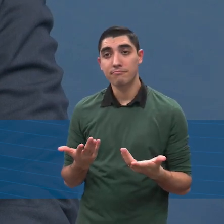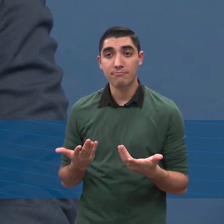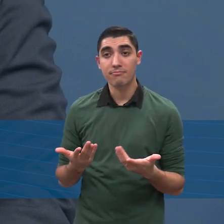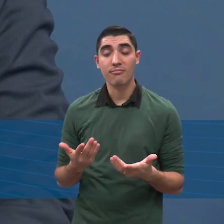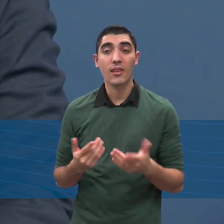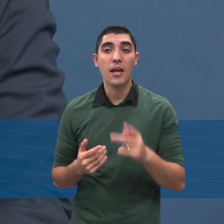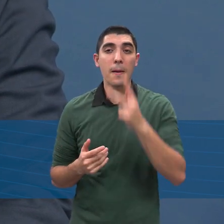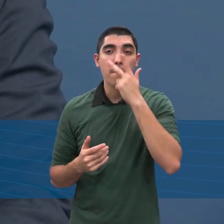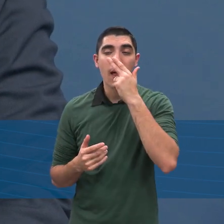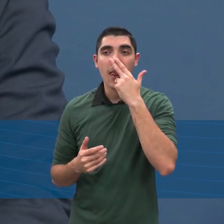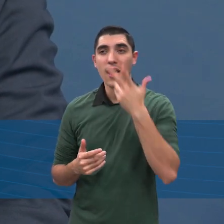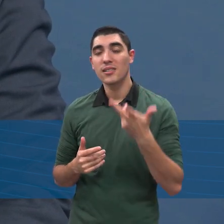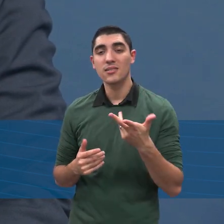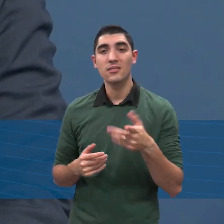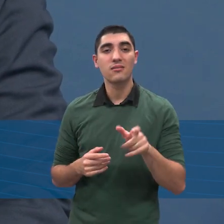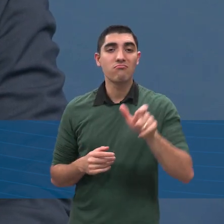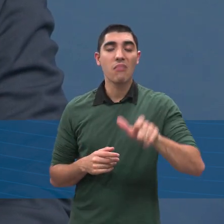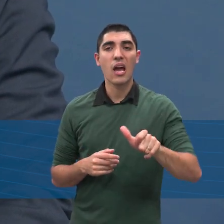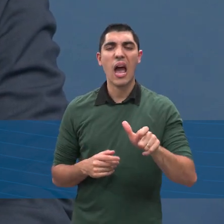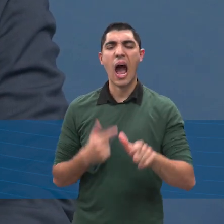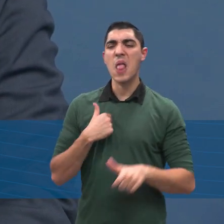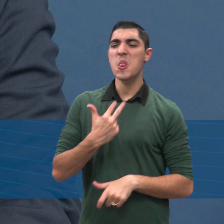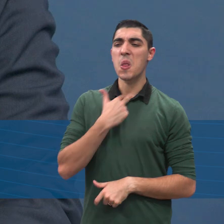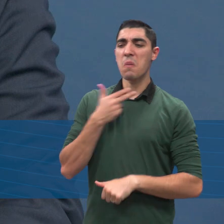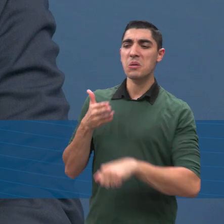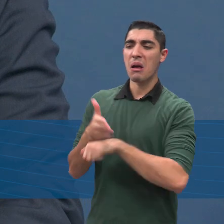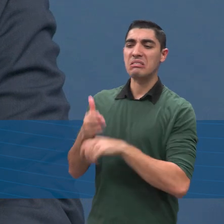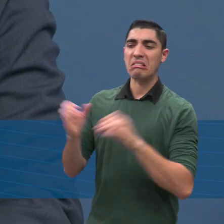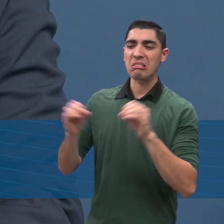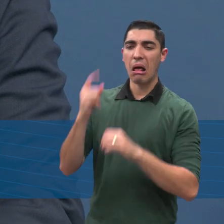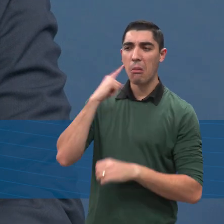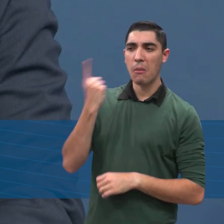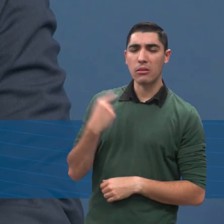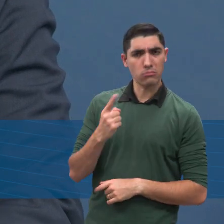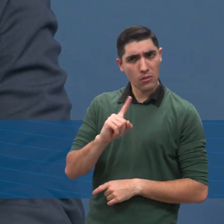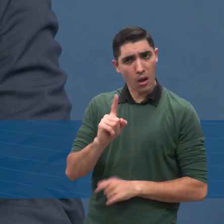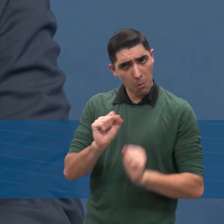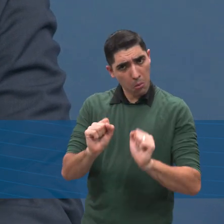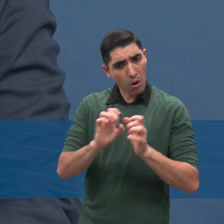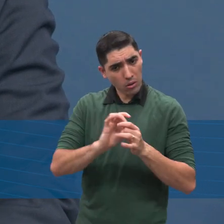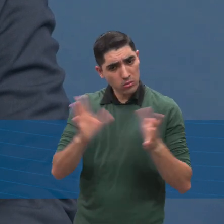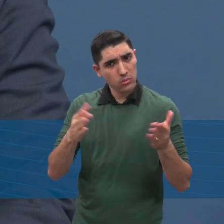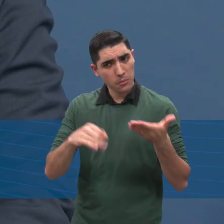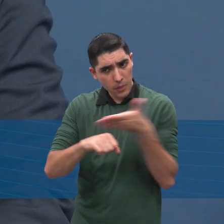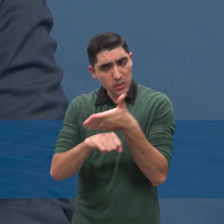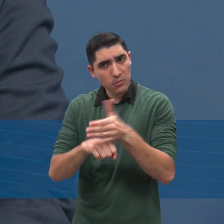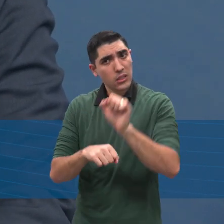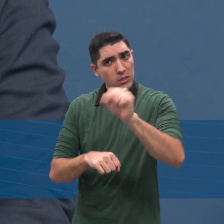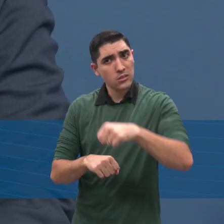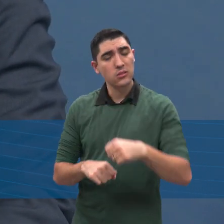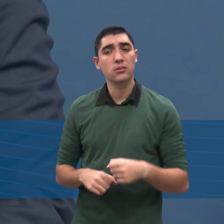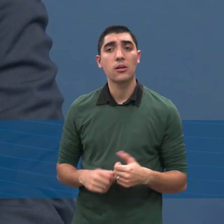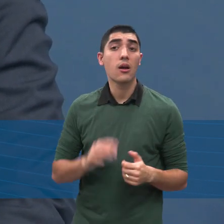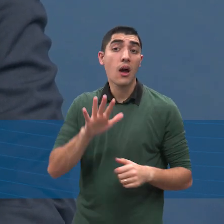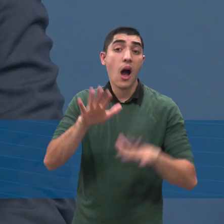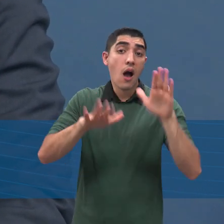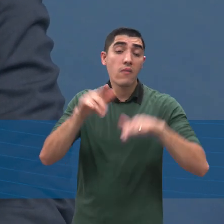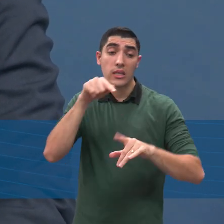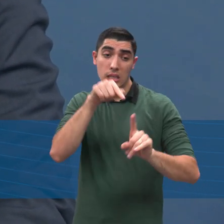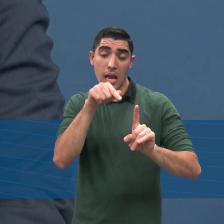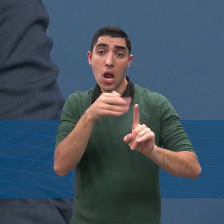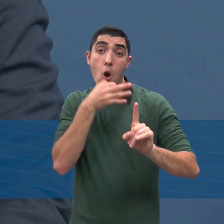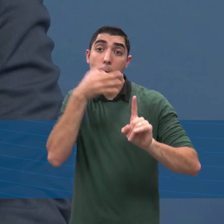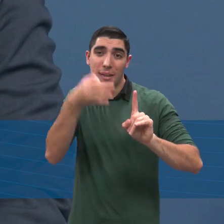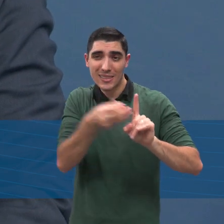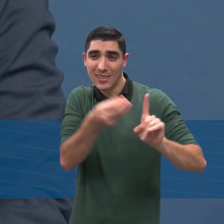que ela não fosse permitida a participação dela, mas não é. Né? É a participação. Talvez a ideia da pessoa não é acolhida naquele momento,